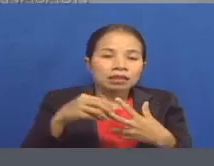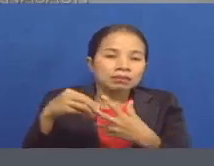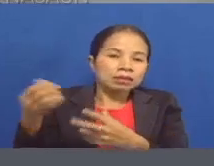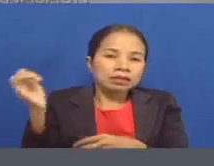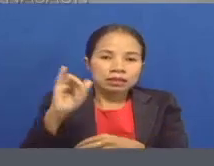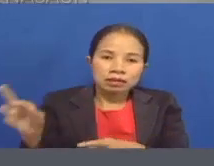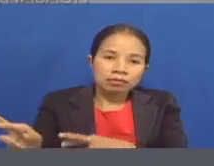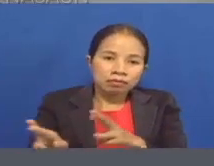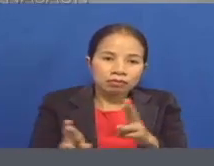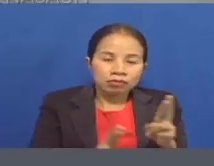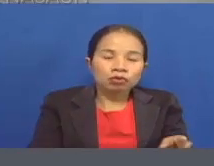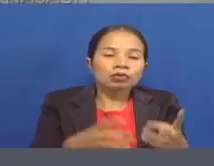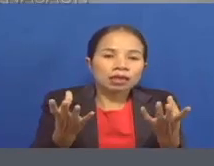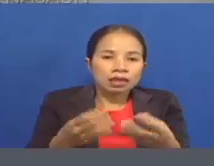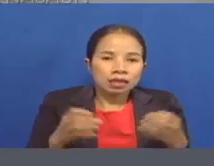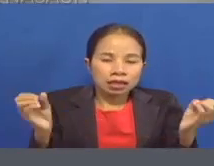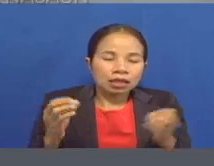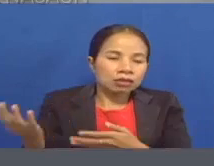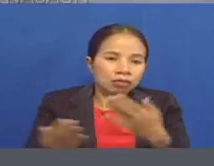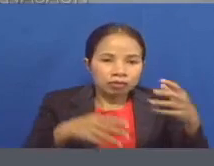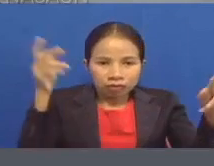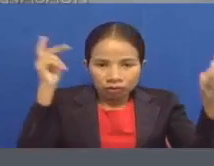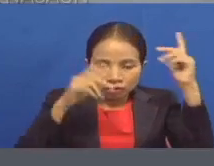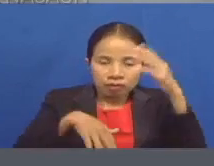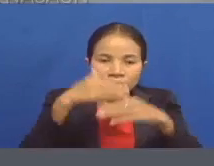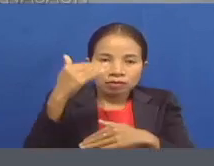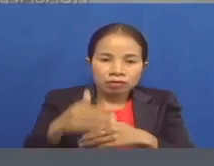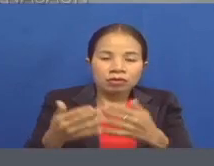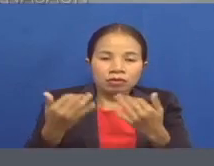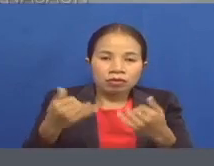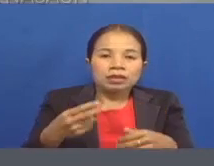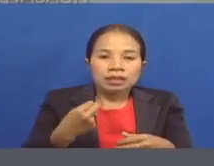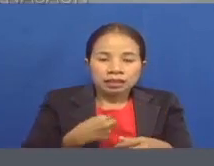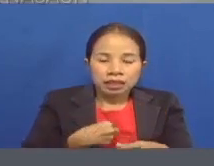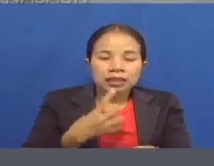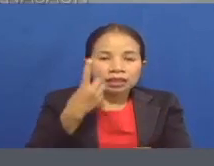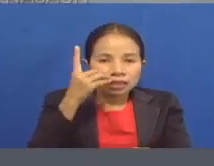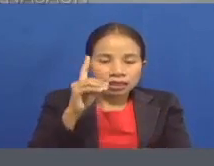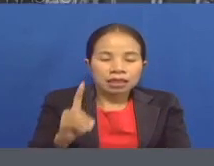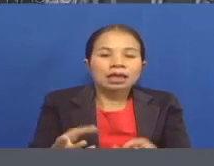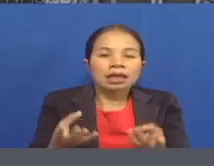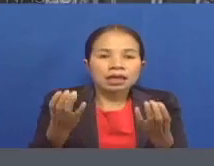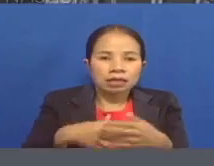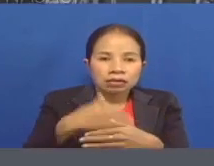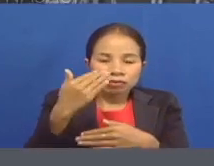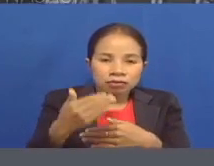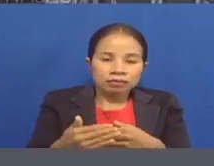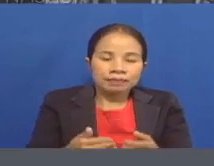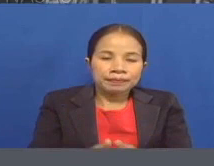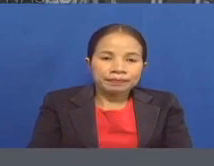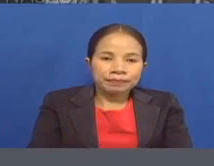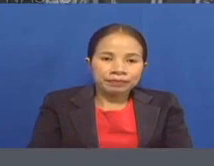pronto calai, sira cara calai, a tu lori caso e da neba hoje. Então, hoje minha nain rasic declara, a tu cara lori ba hoje.